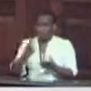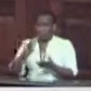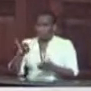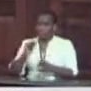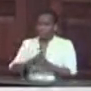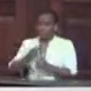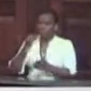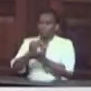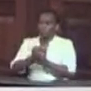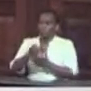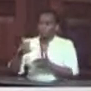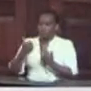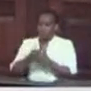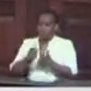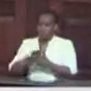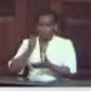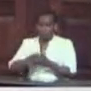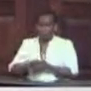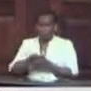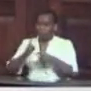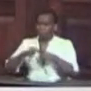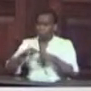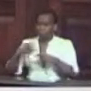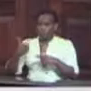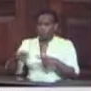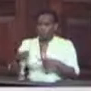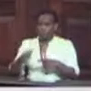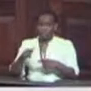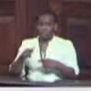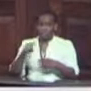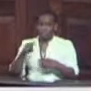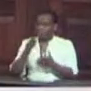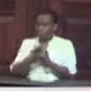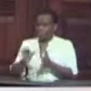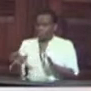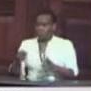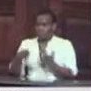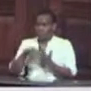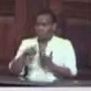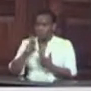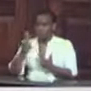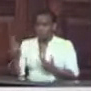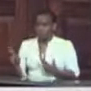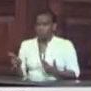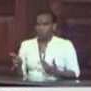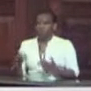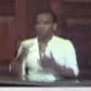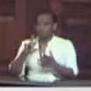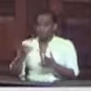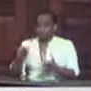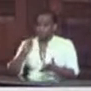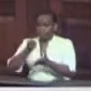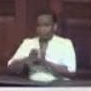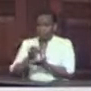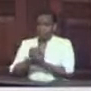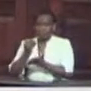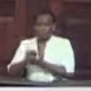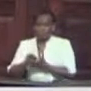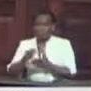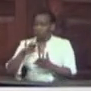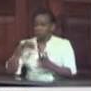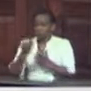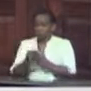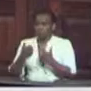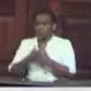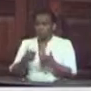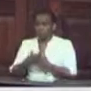na sua passagem por que não vai ter mais o direito ao bilhete único e terá que pagar a tarifa integral